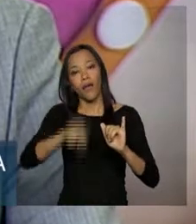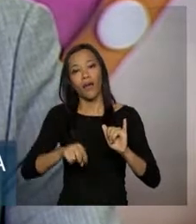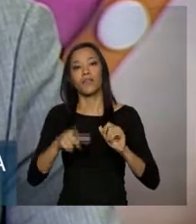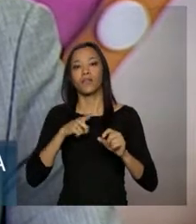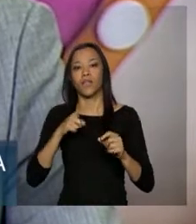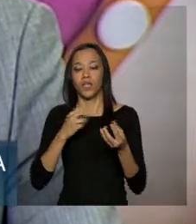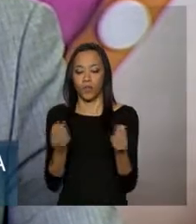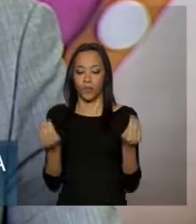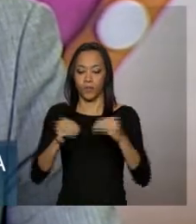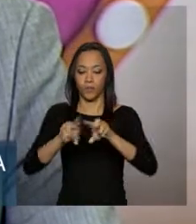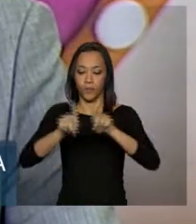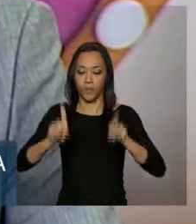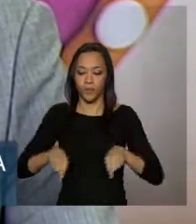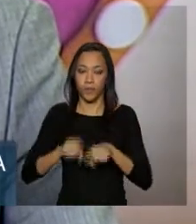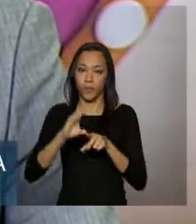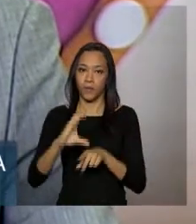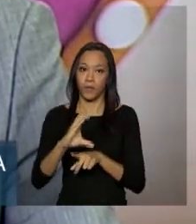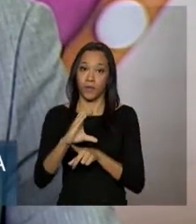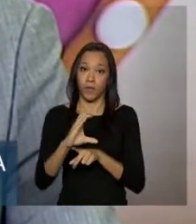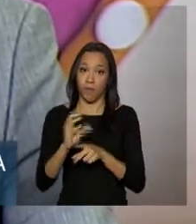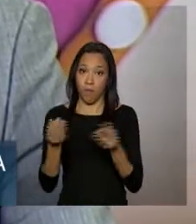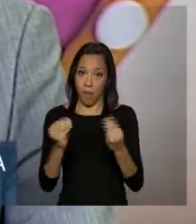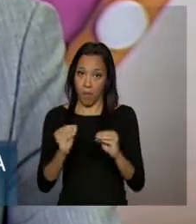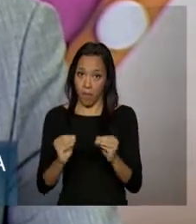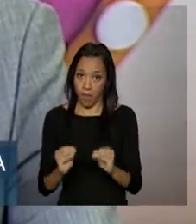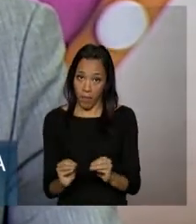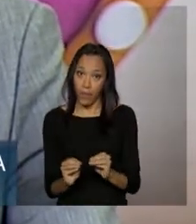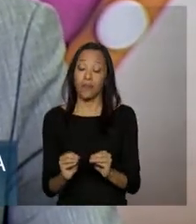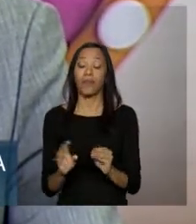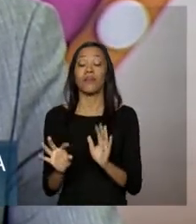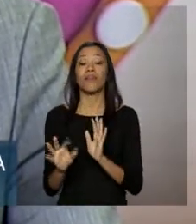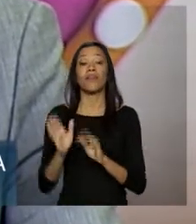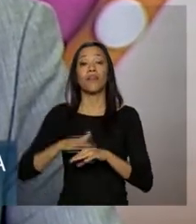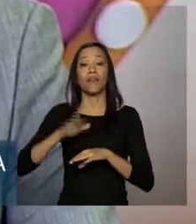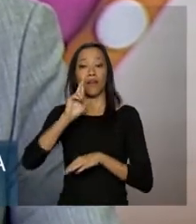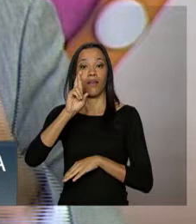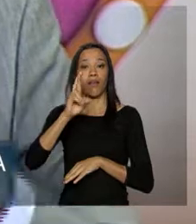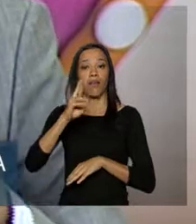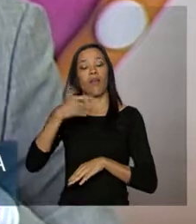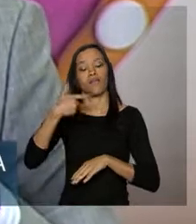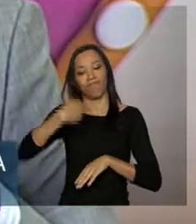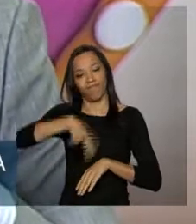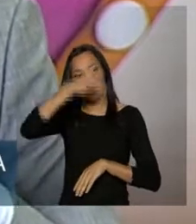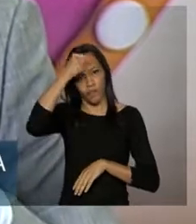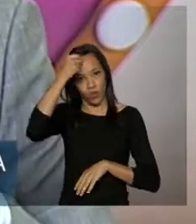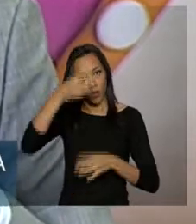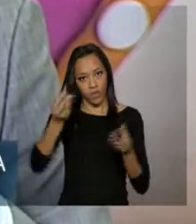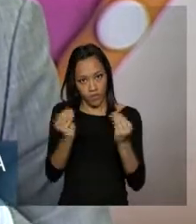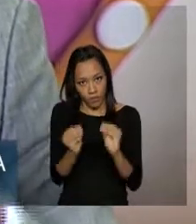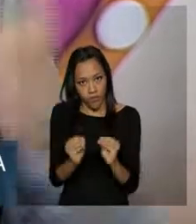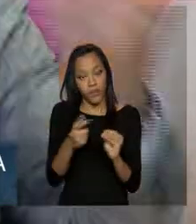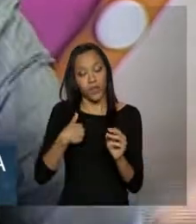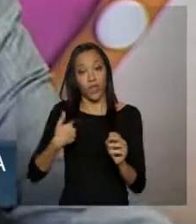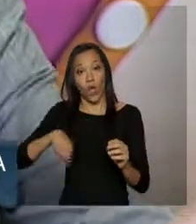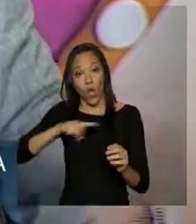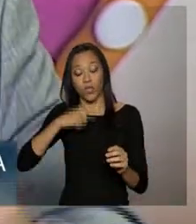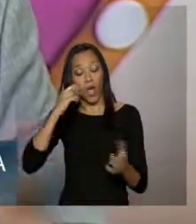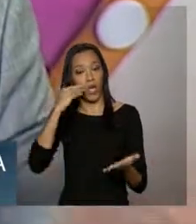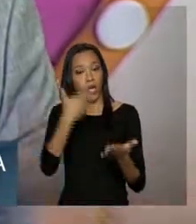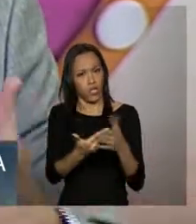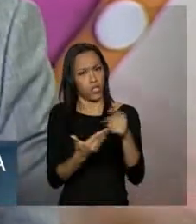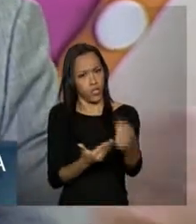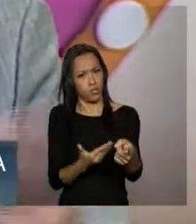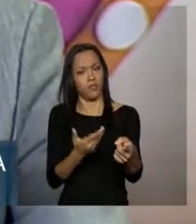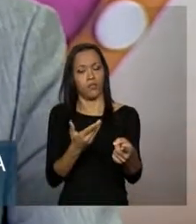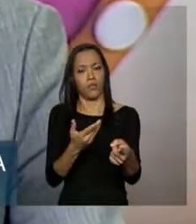Cadastro Nacional de Estabelecimentos de Saúde, que são preenchidos pela própria Prefeitura. Então, nós utilizamos uma informação de fé que é preenchida